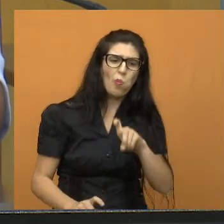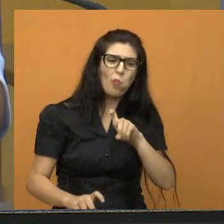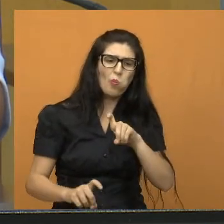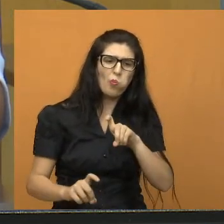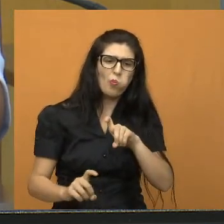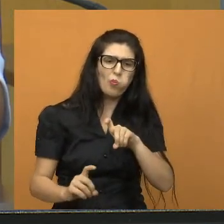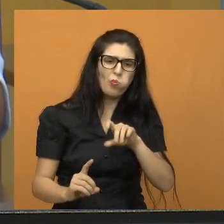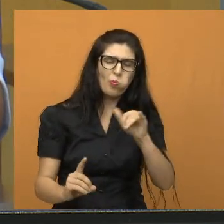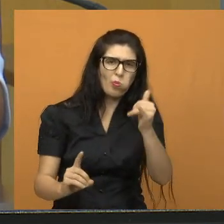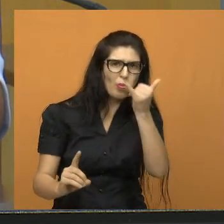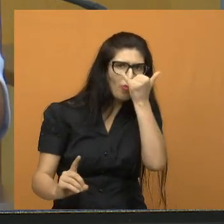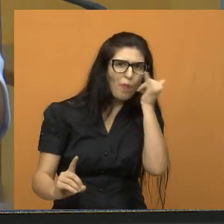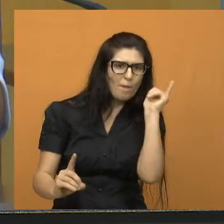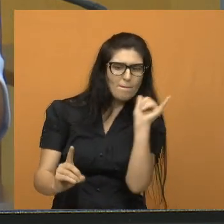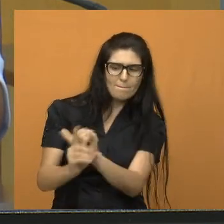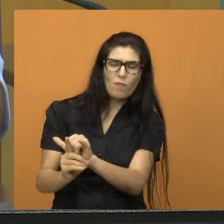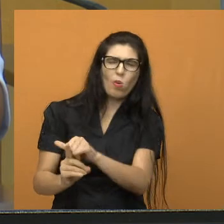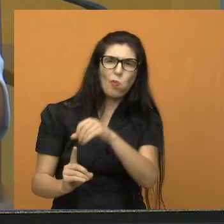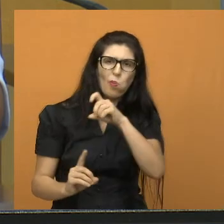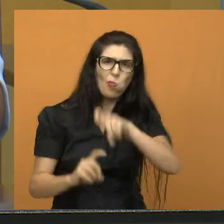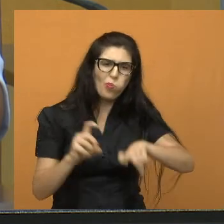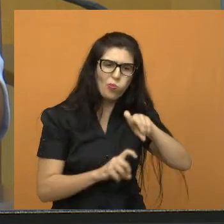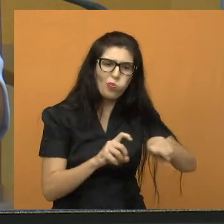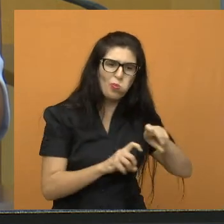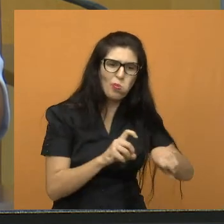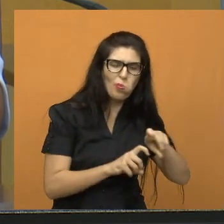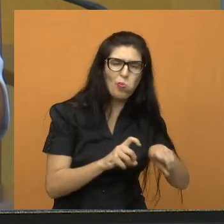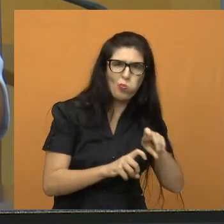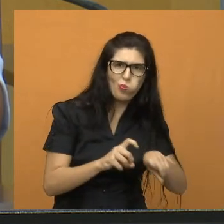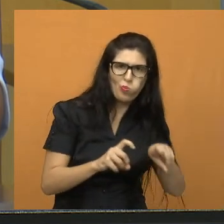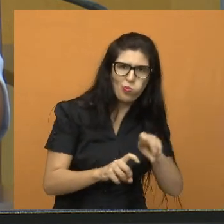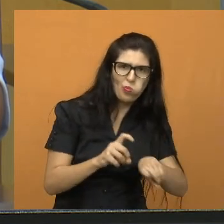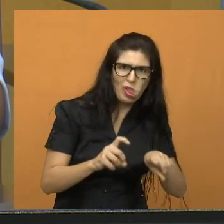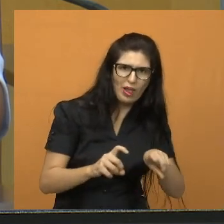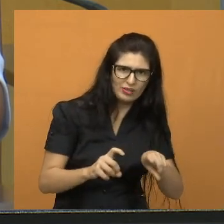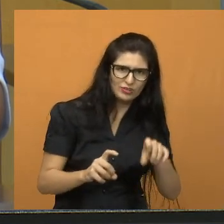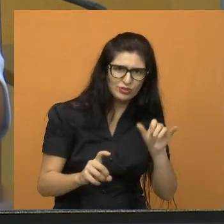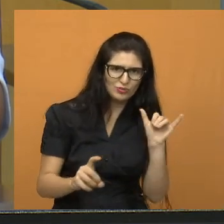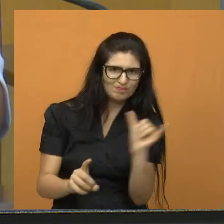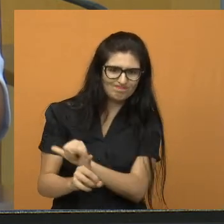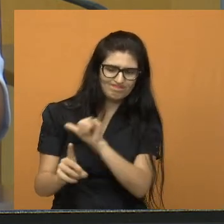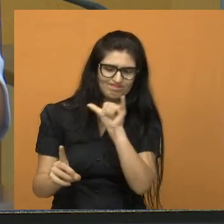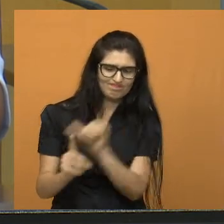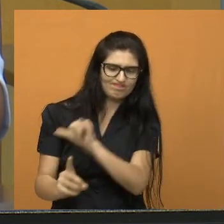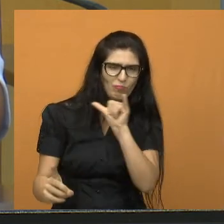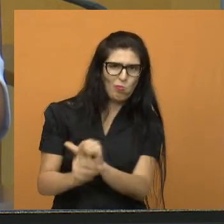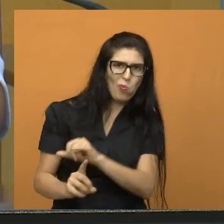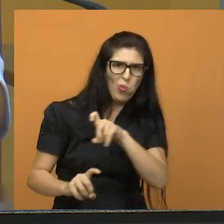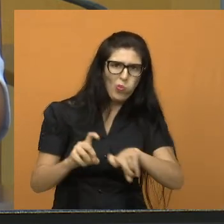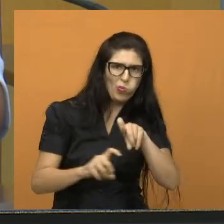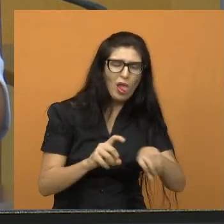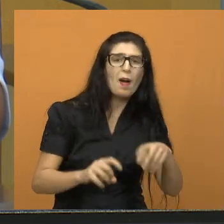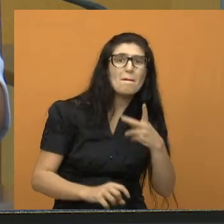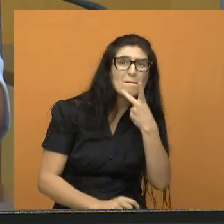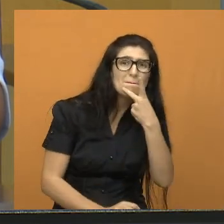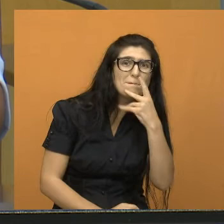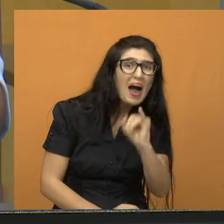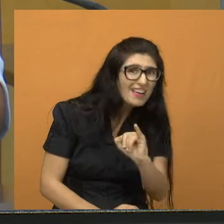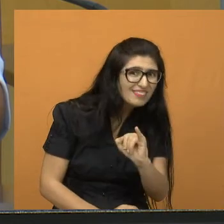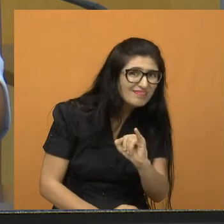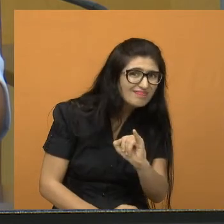do pai. Não é avô, padrasto, tio, é pai. E